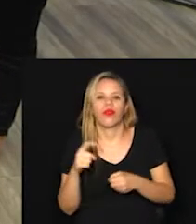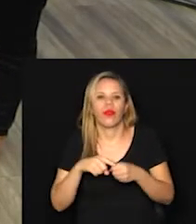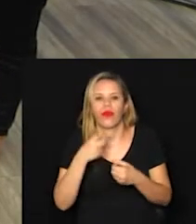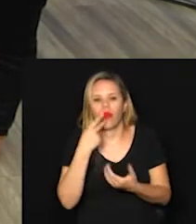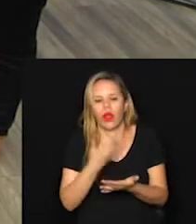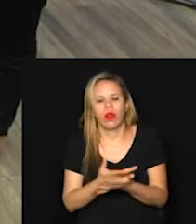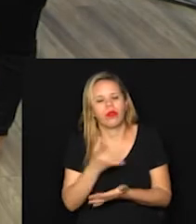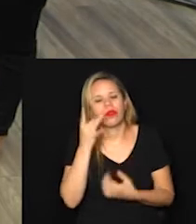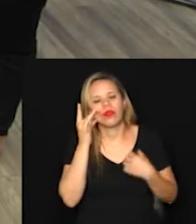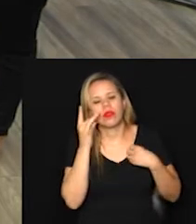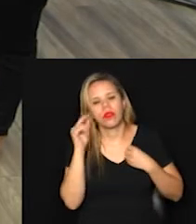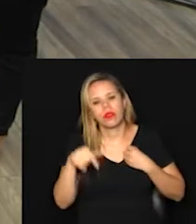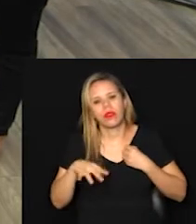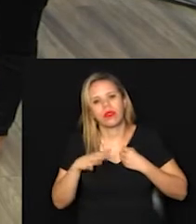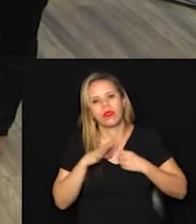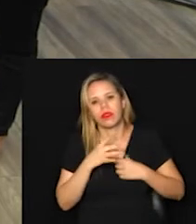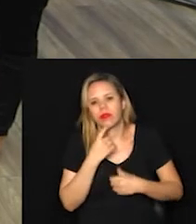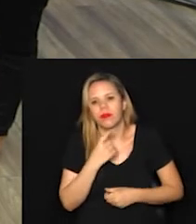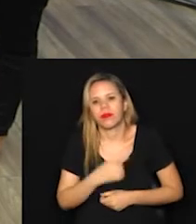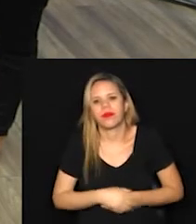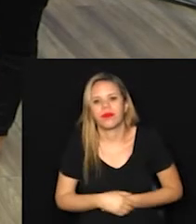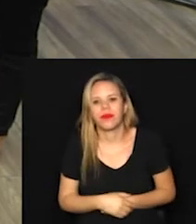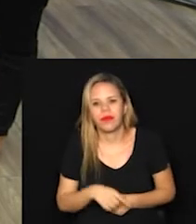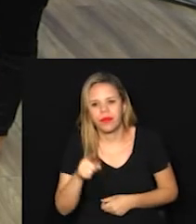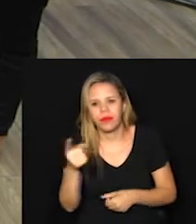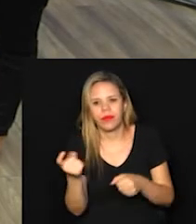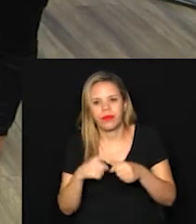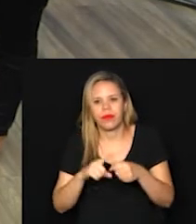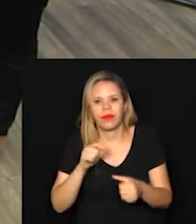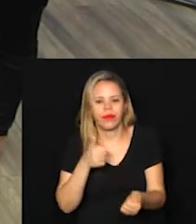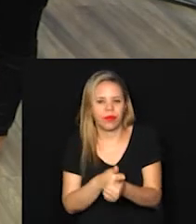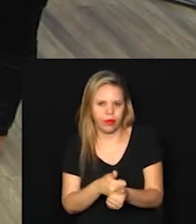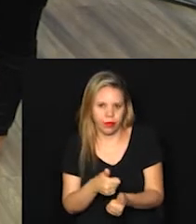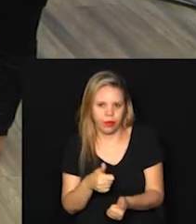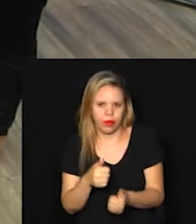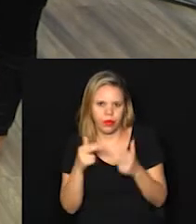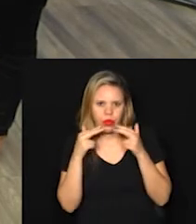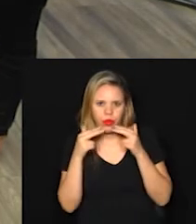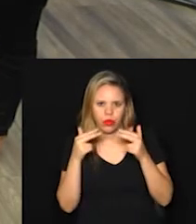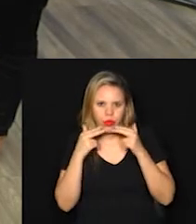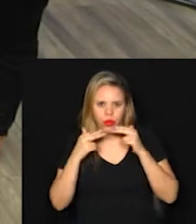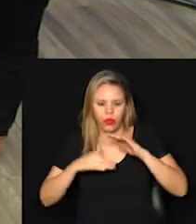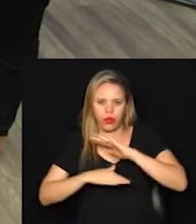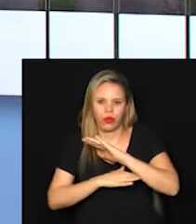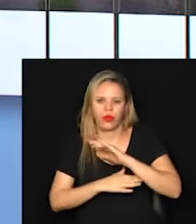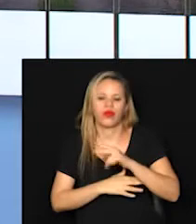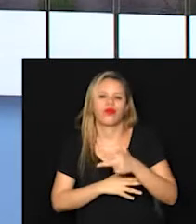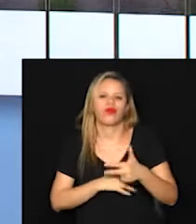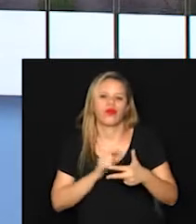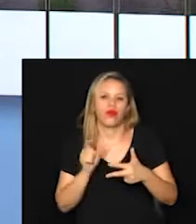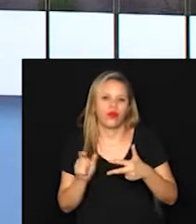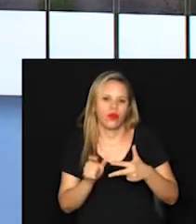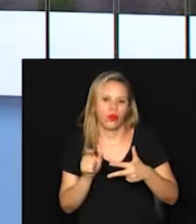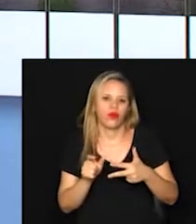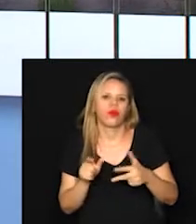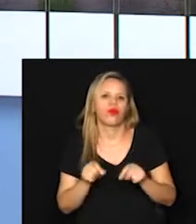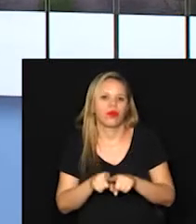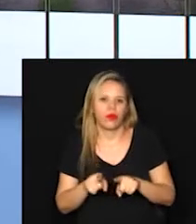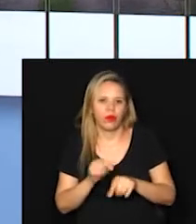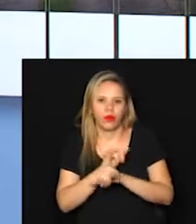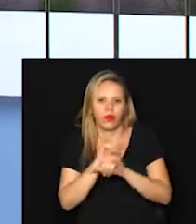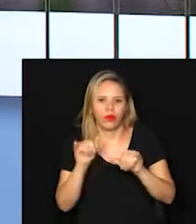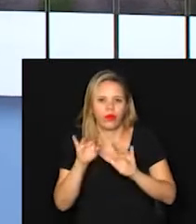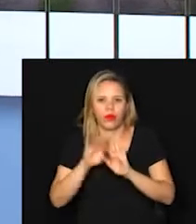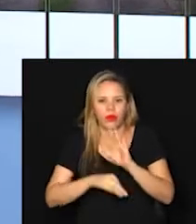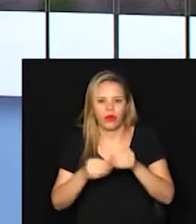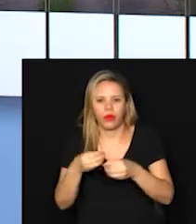aulas presenciais aqui na cidade de Campinas. Você volta daqui a pouco, então, com as notícias do Legislativo? Isso mesmo, porque a pauta foi divulgada e daqui a